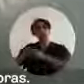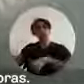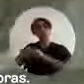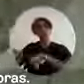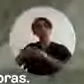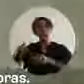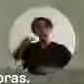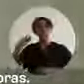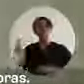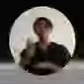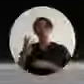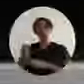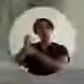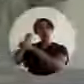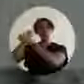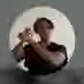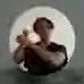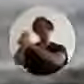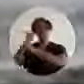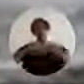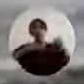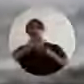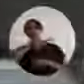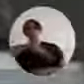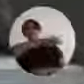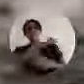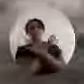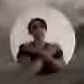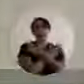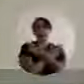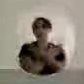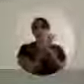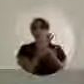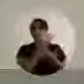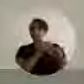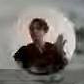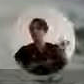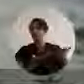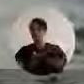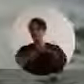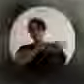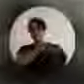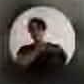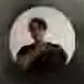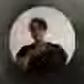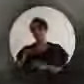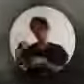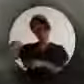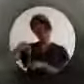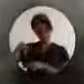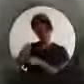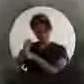milhões de reais em obras, enquanto milhares de soteropolitanos perdiam empregos e negócios. Como o concreto